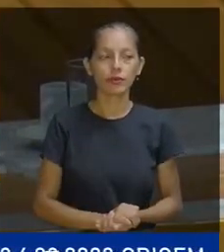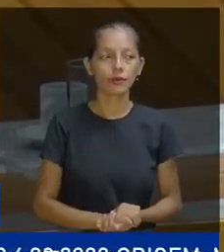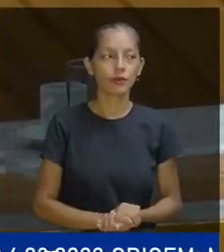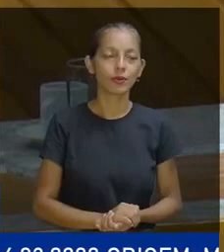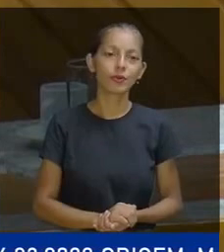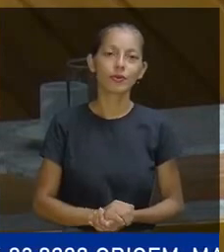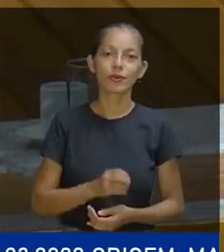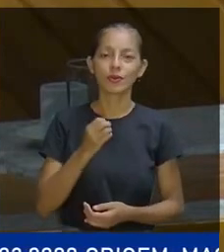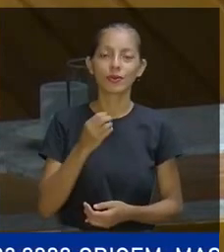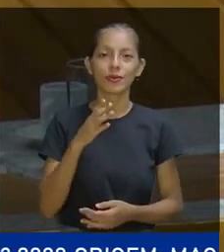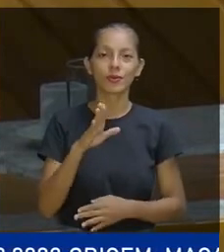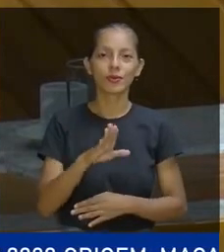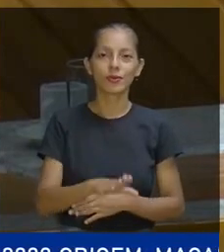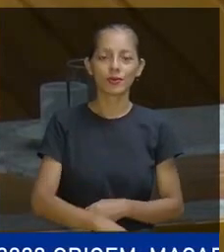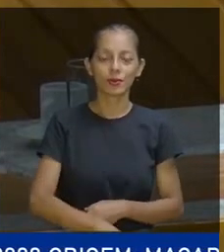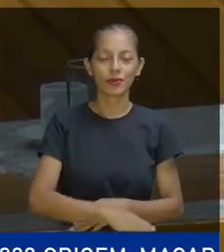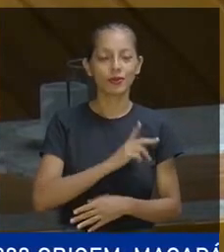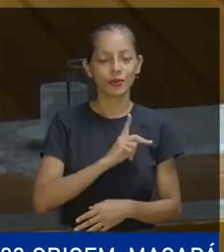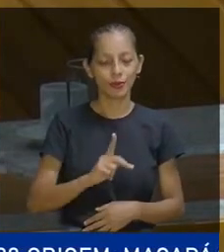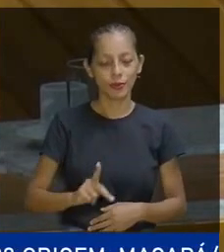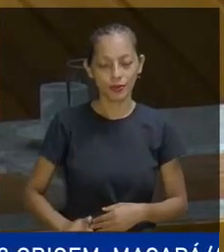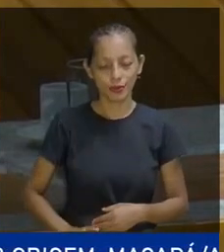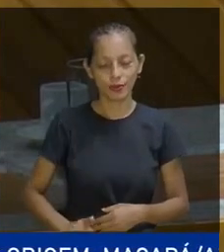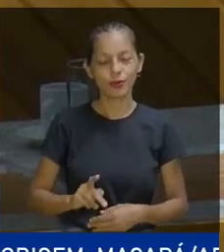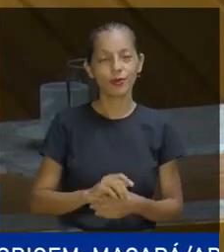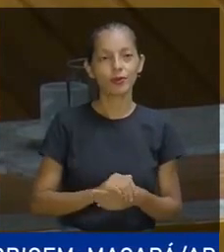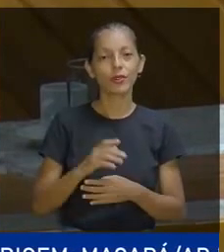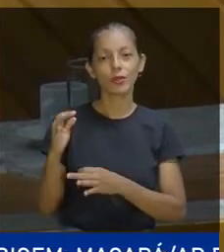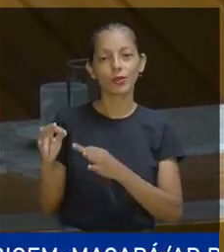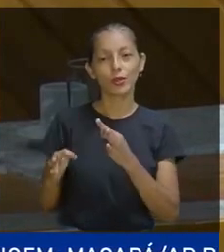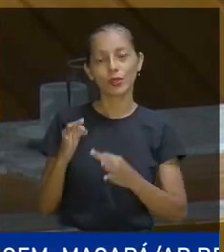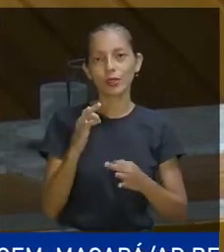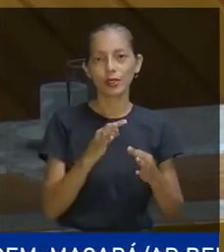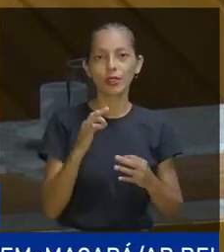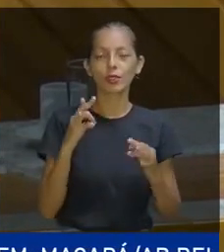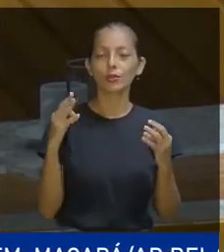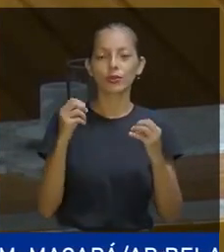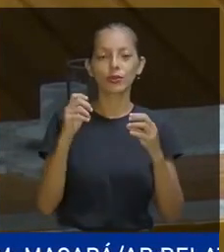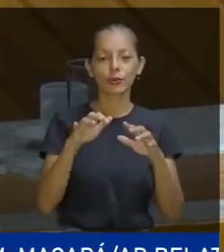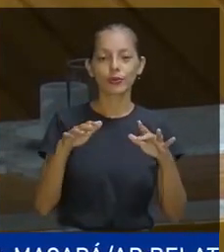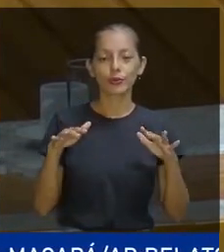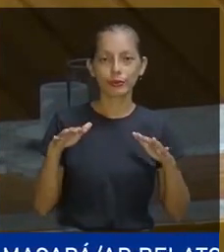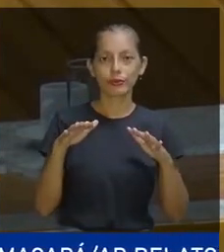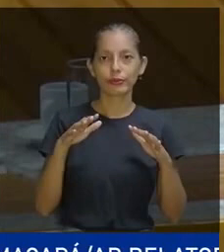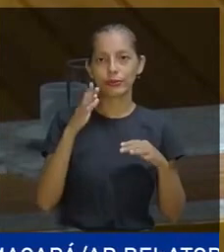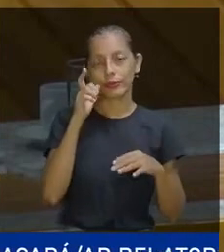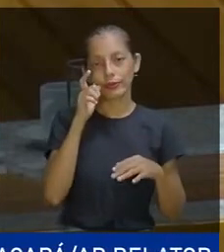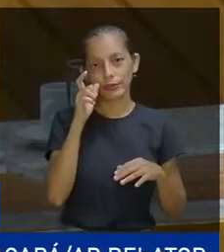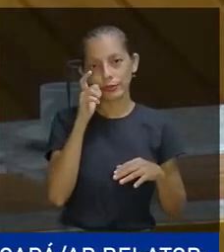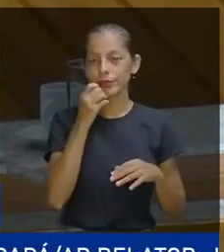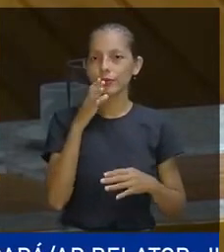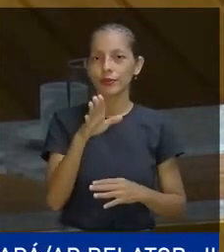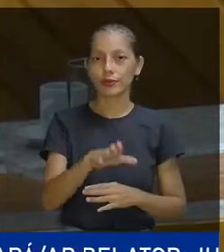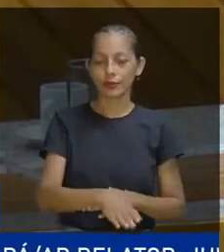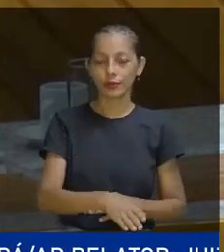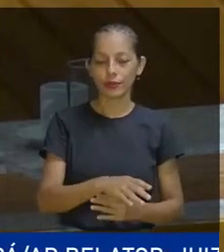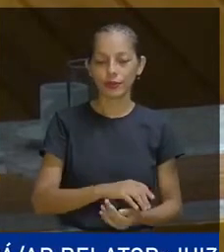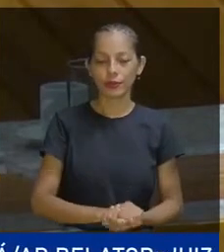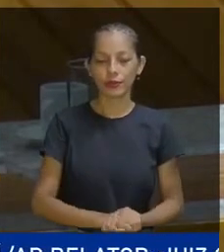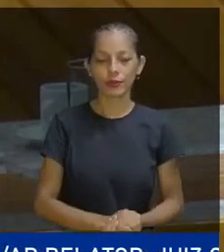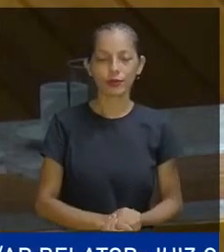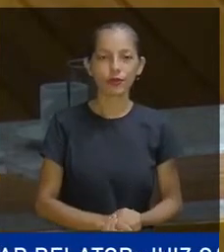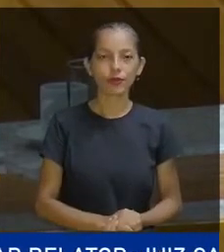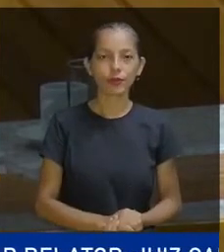eleitoral, advogados, serventuários, todos presentes. Senhor presidente, na sessão em que foi